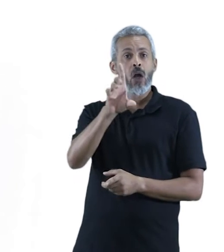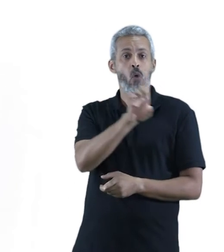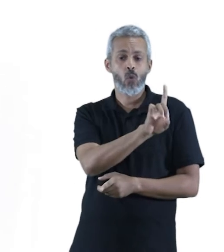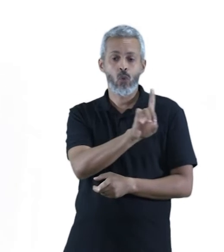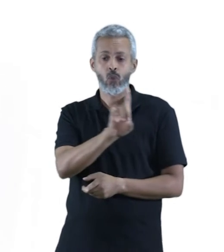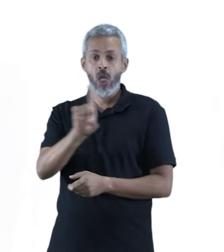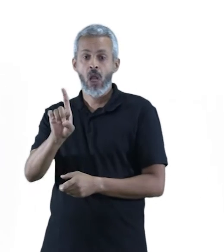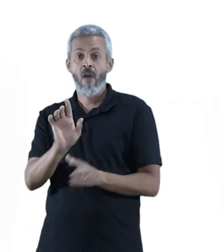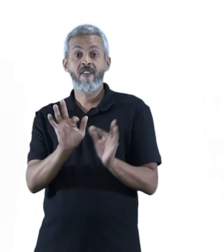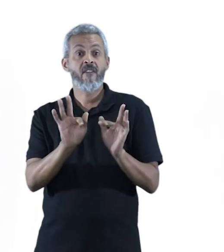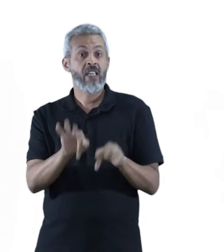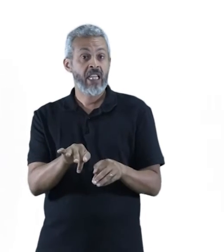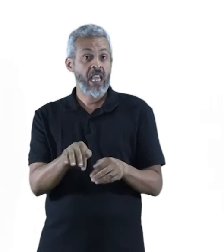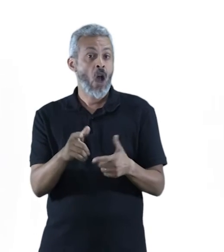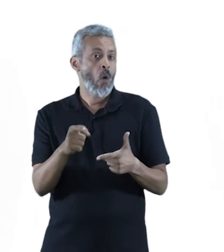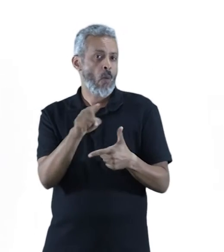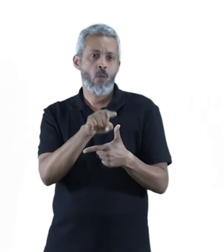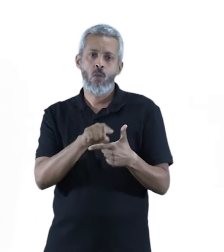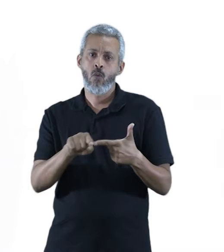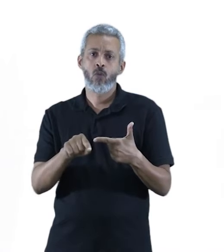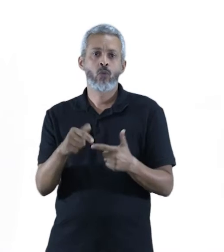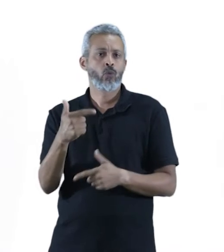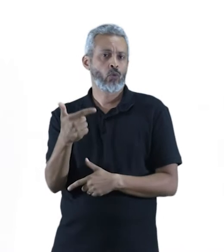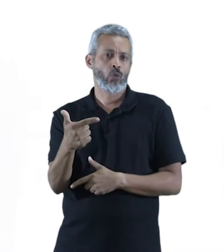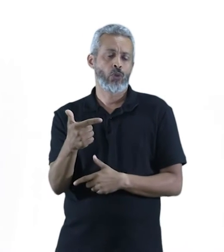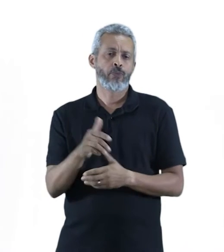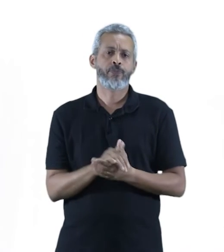ao final, dividir o resultado por 2.